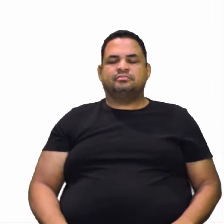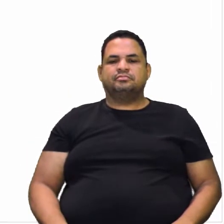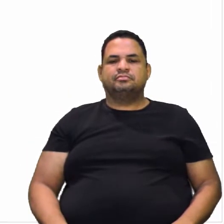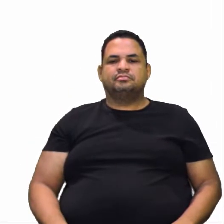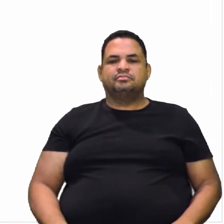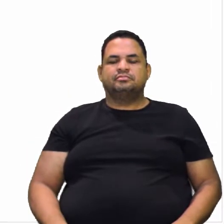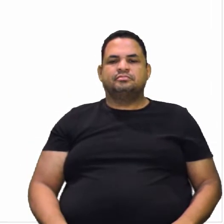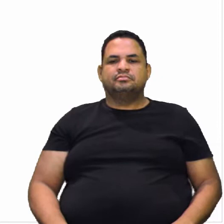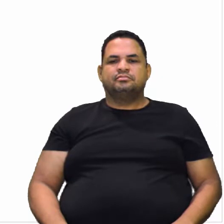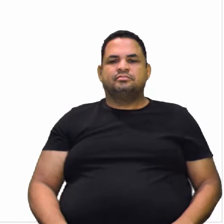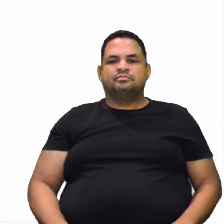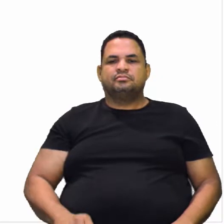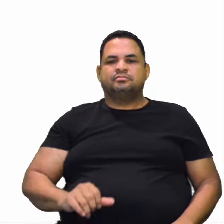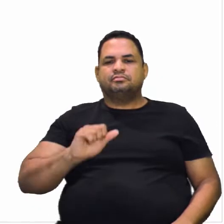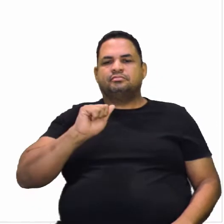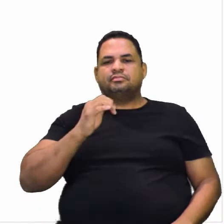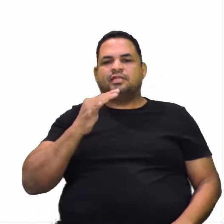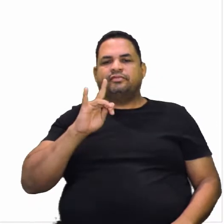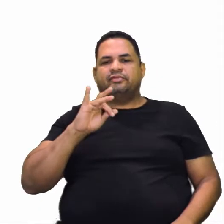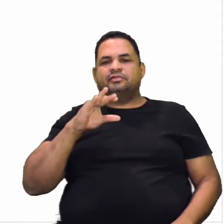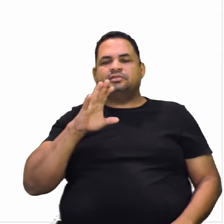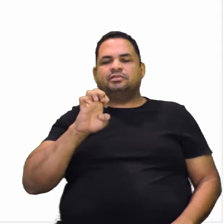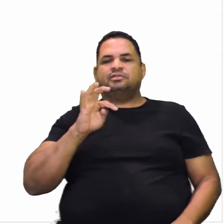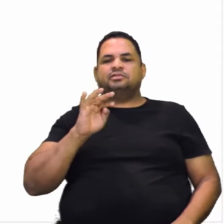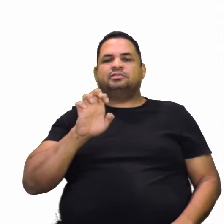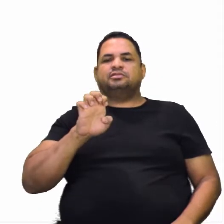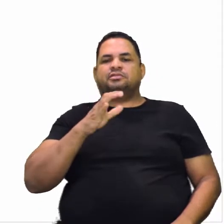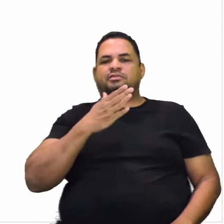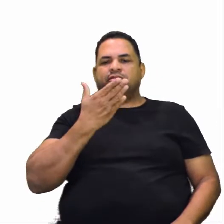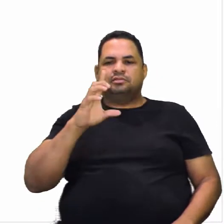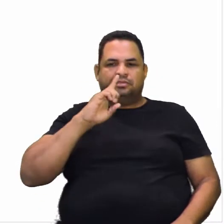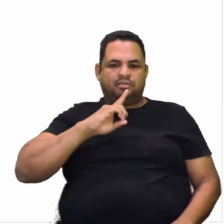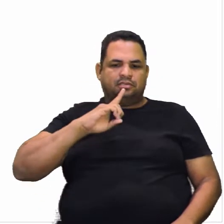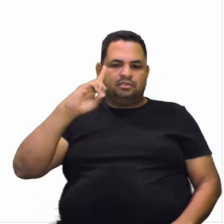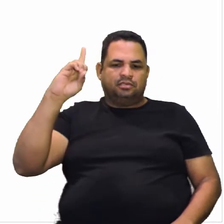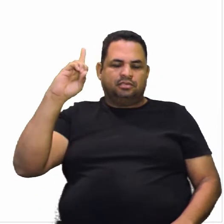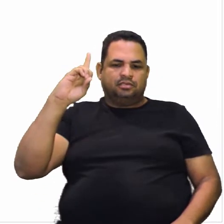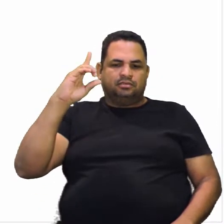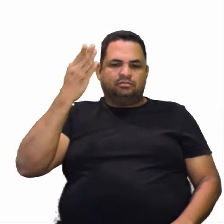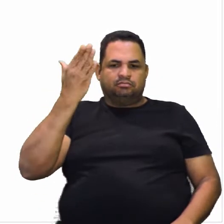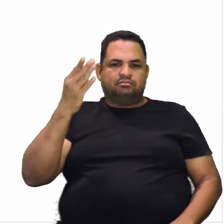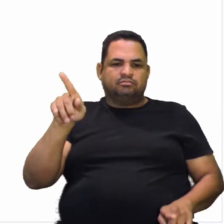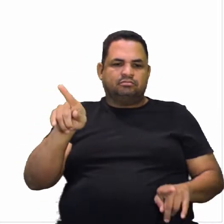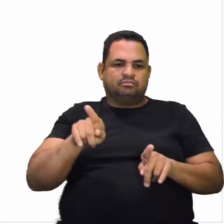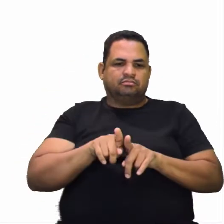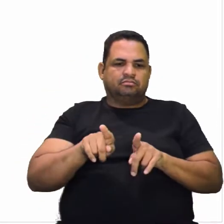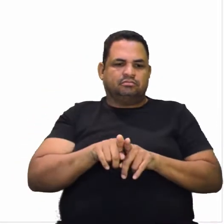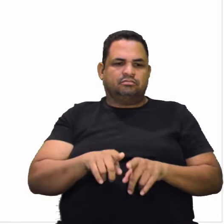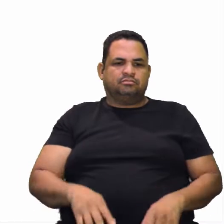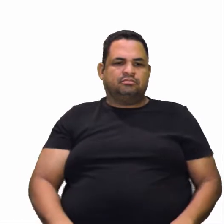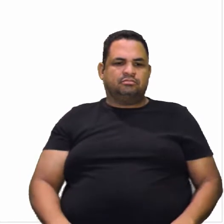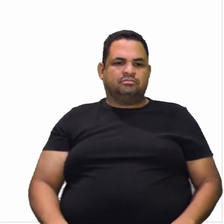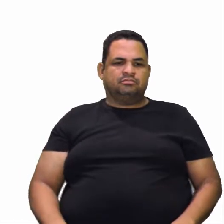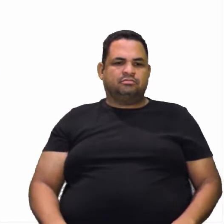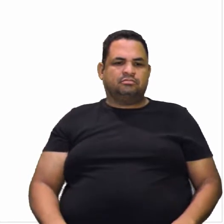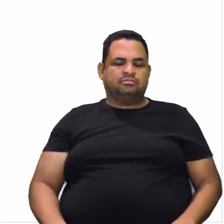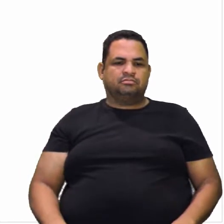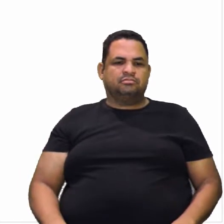ampliada. Afrodite, a deusa grega. Afrodite também é a deusa da